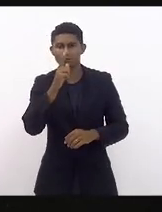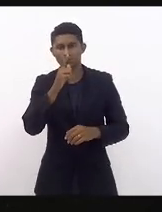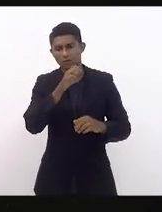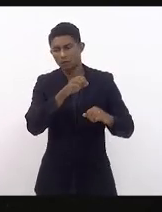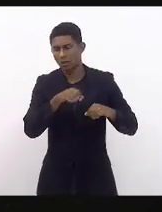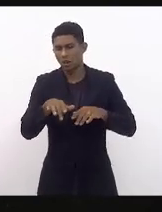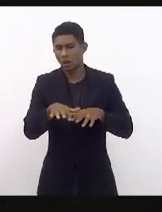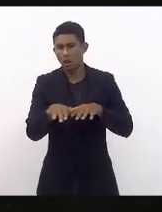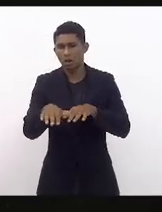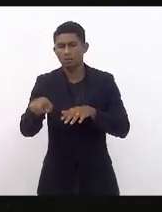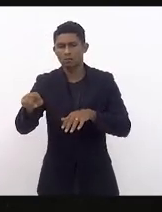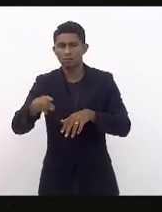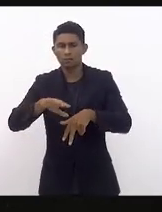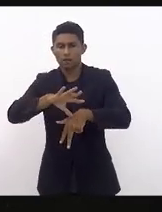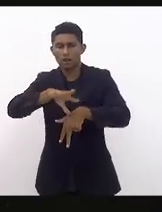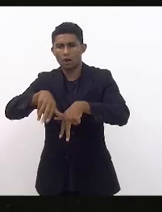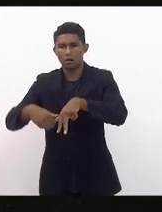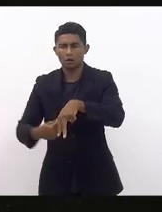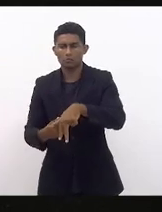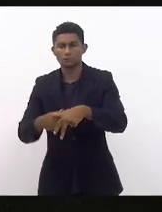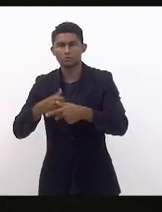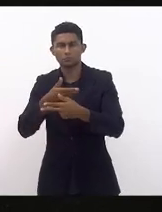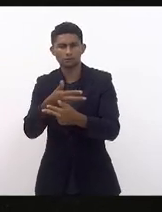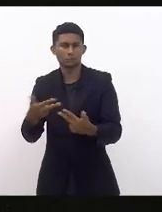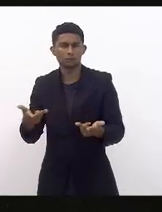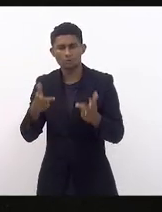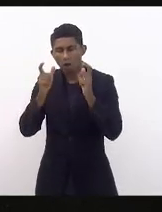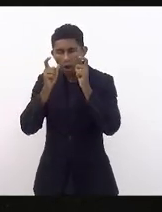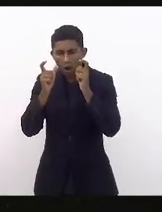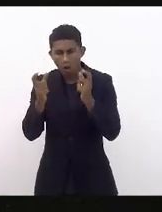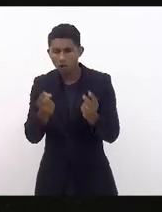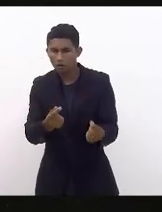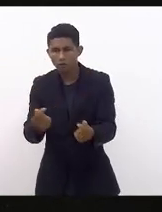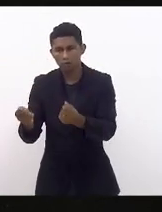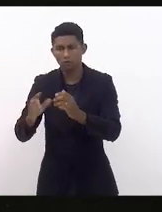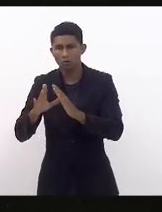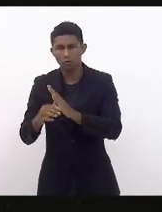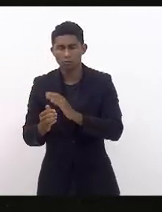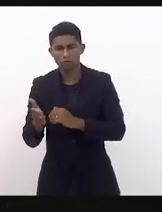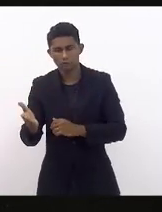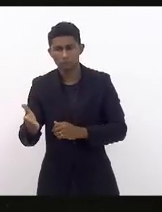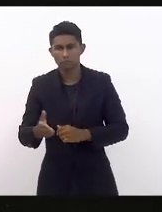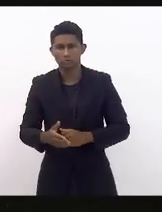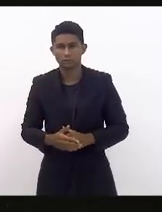das corrupções, da ganância e dos descréditos inconsequentes.